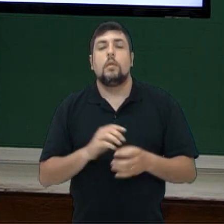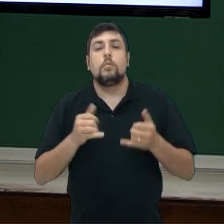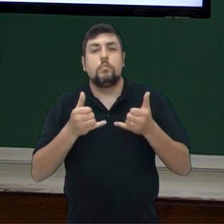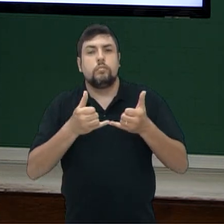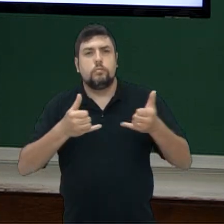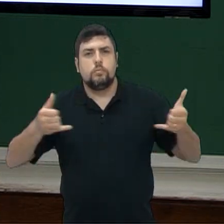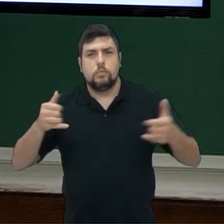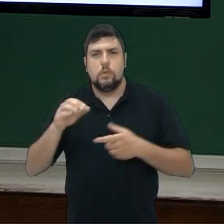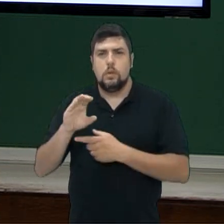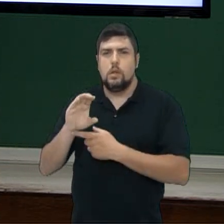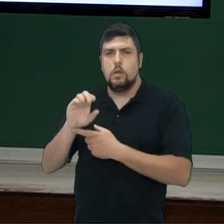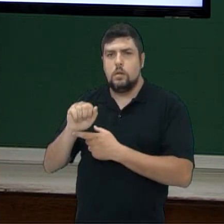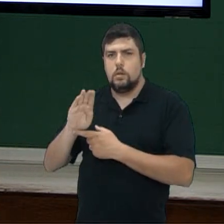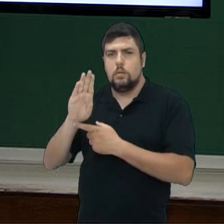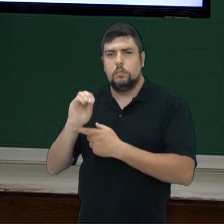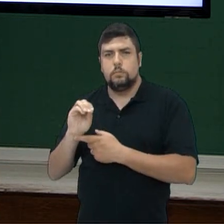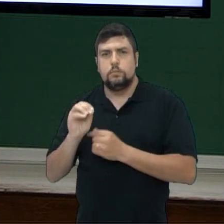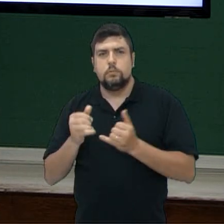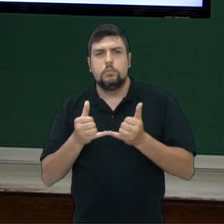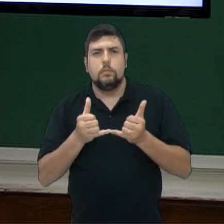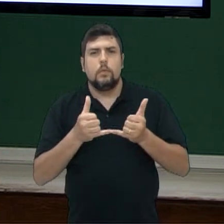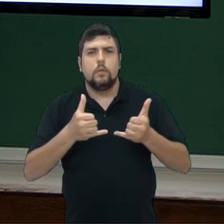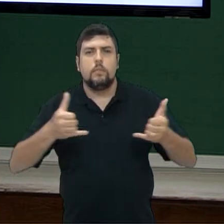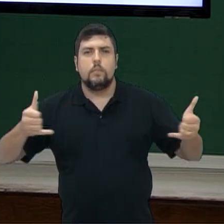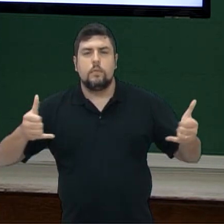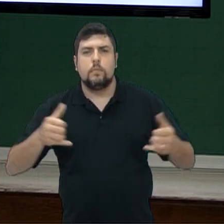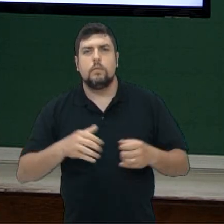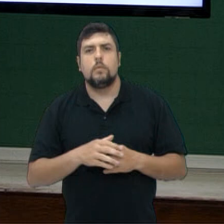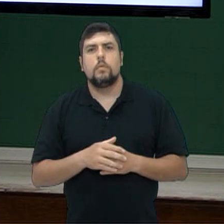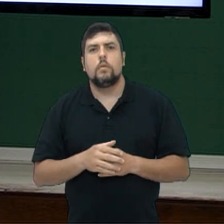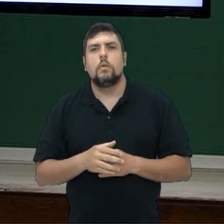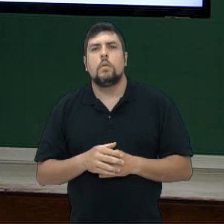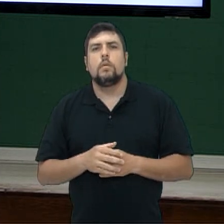né? Esses fios, no caso,